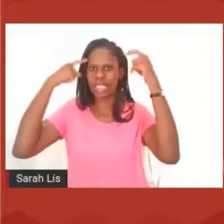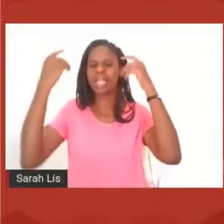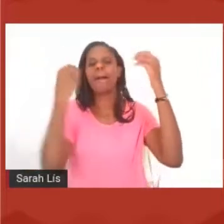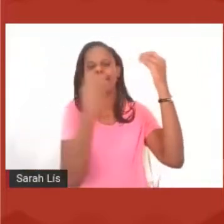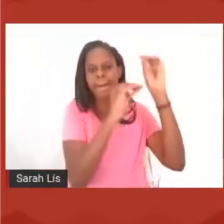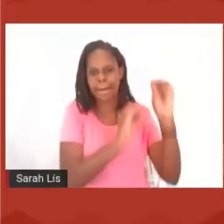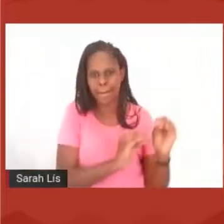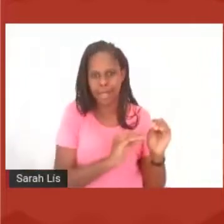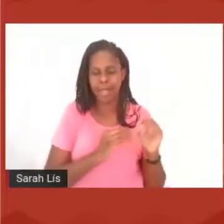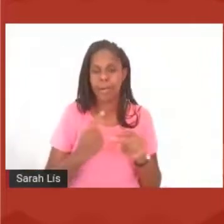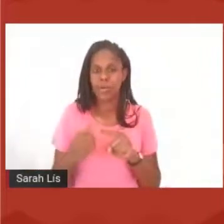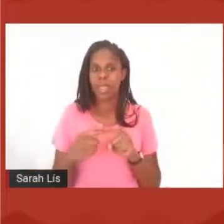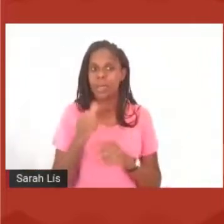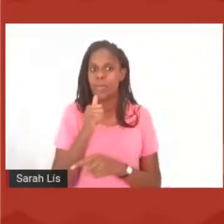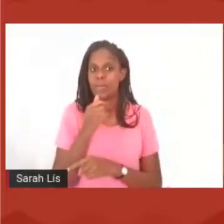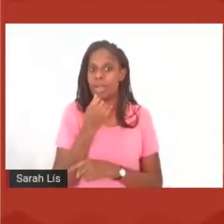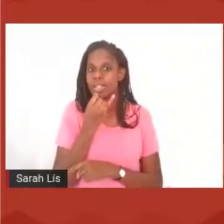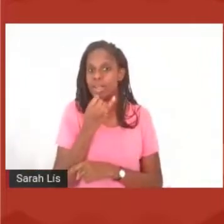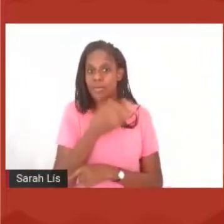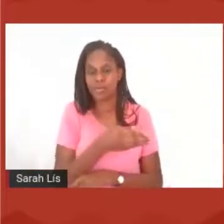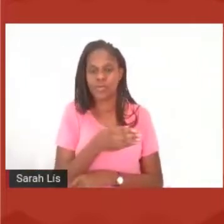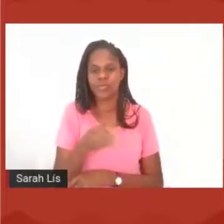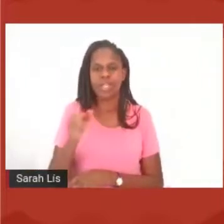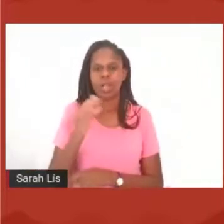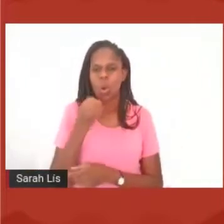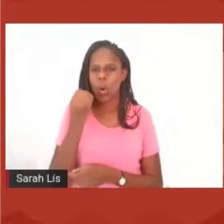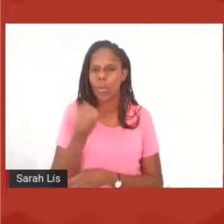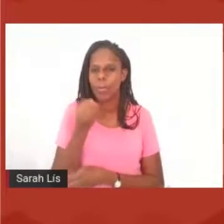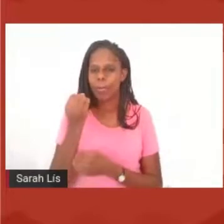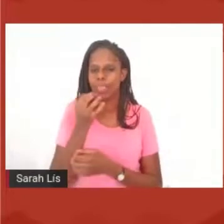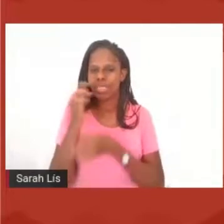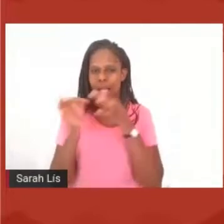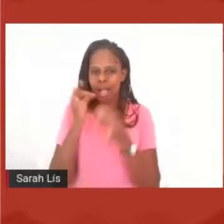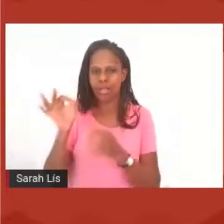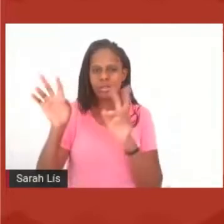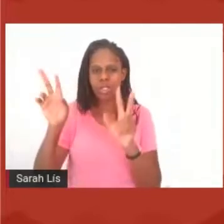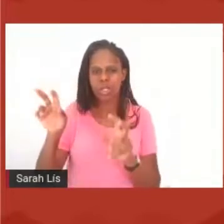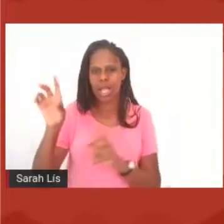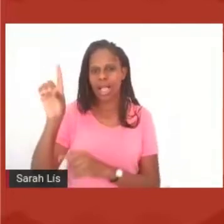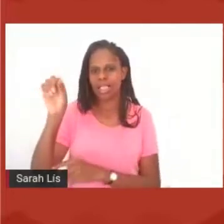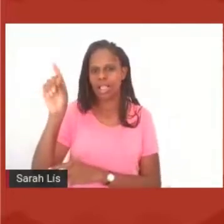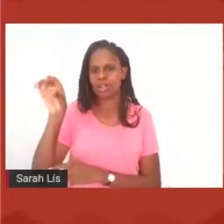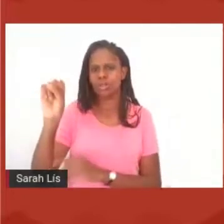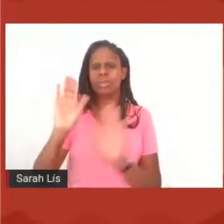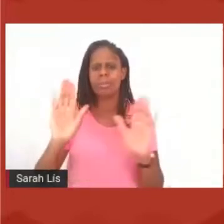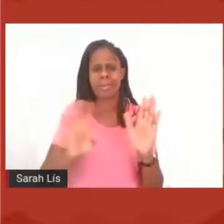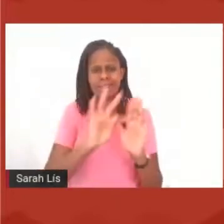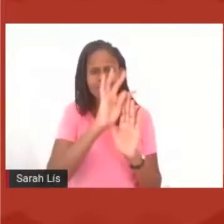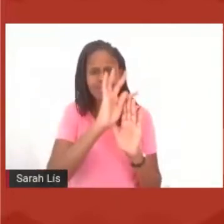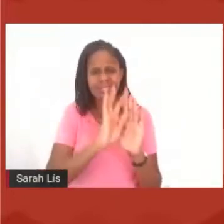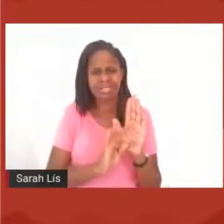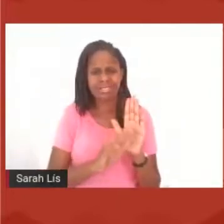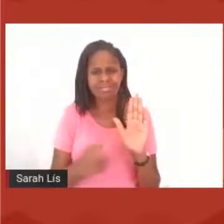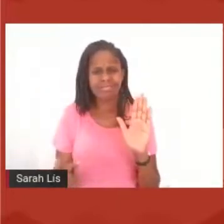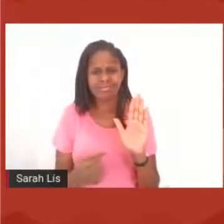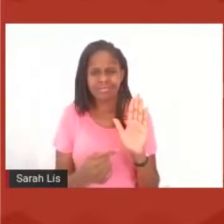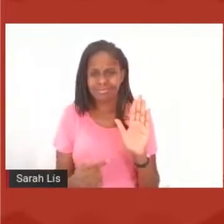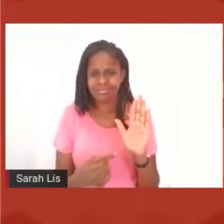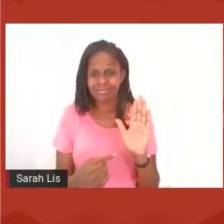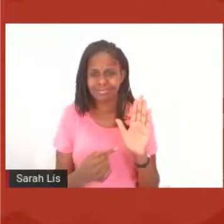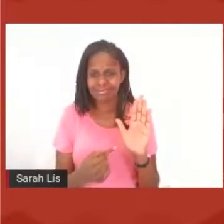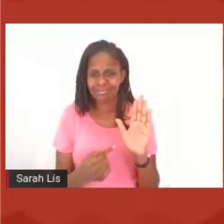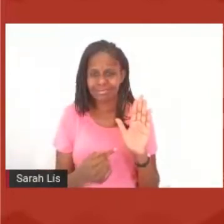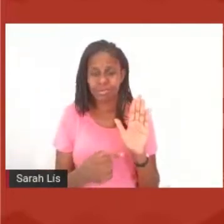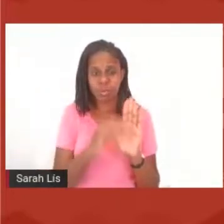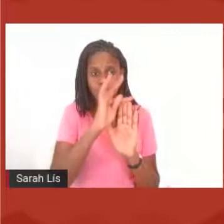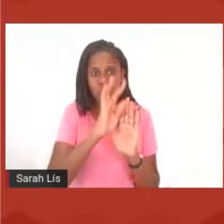os gastos, mas vocês precisam se ater à situação, ao problema, assim, o que que esse texto está